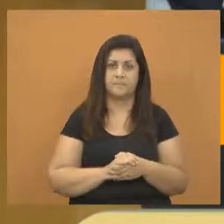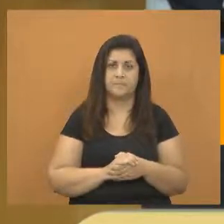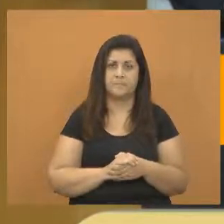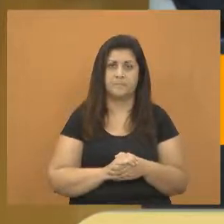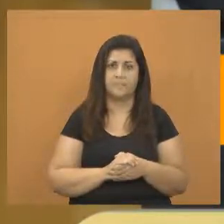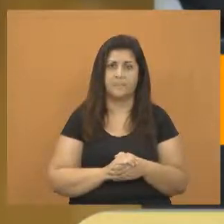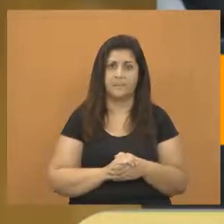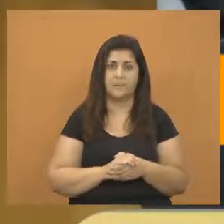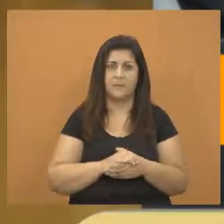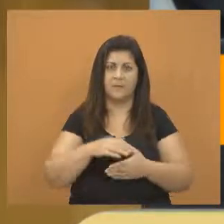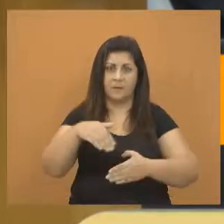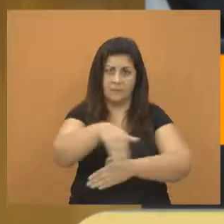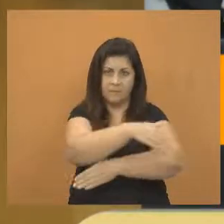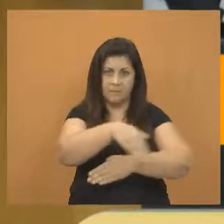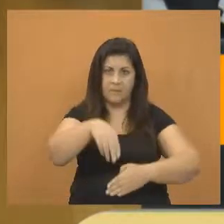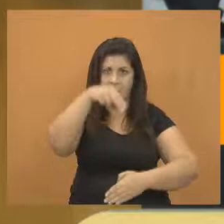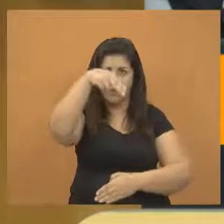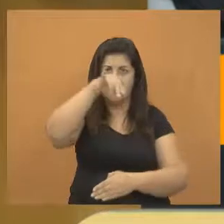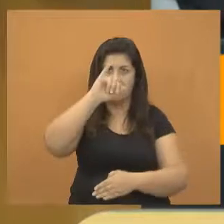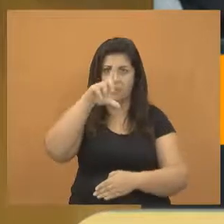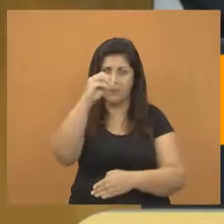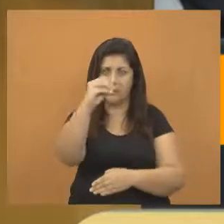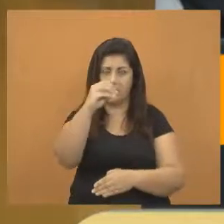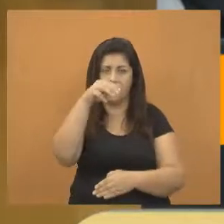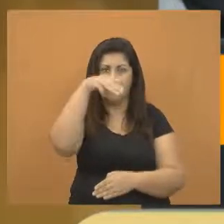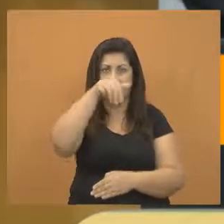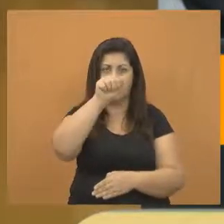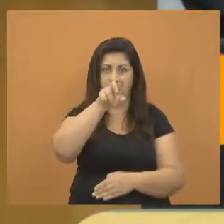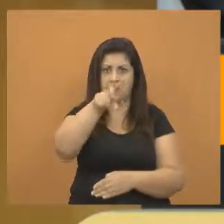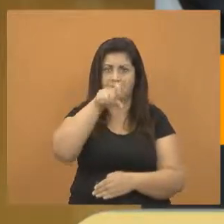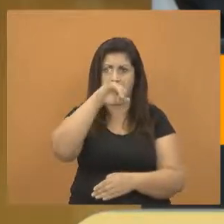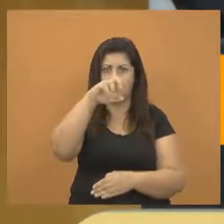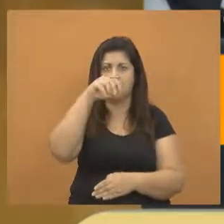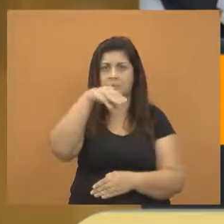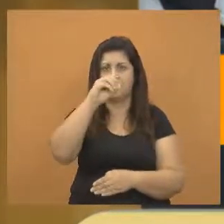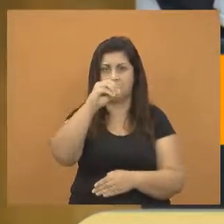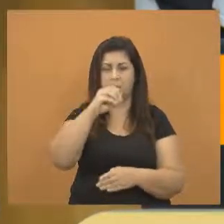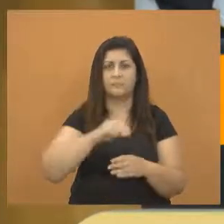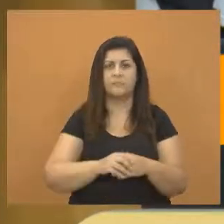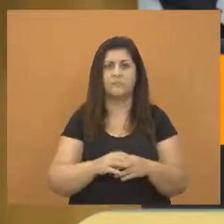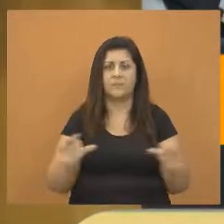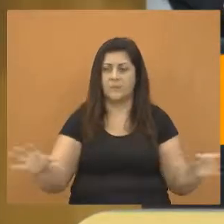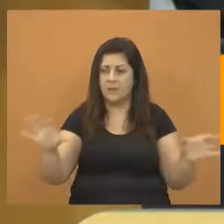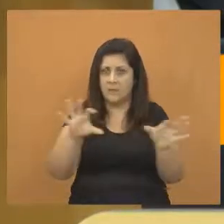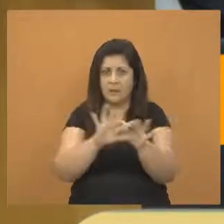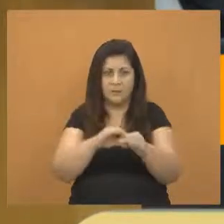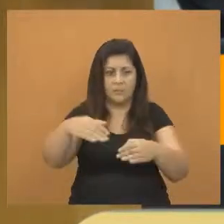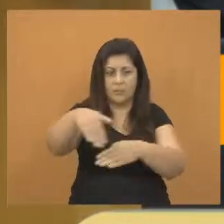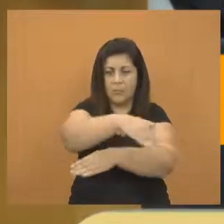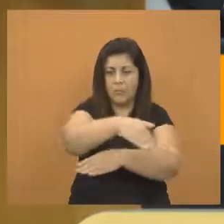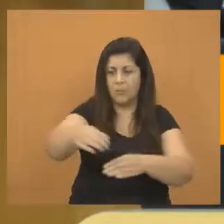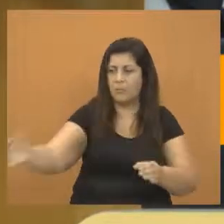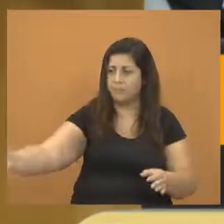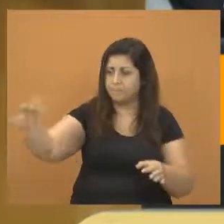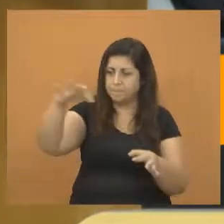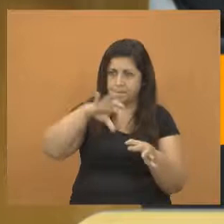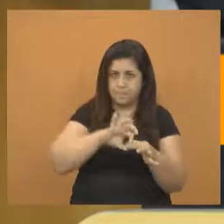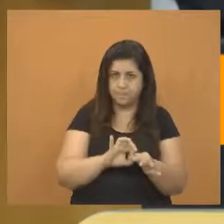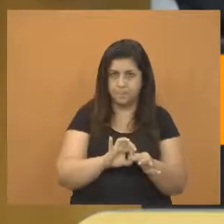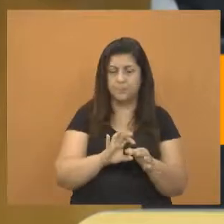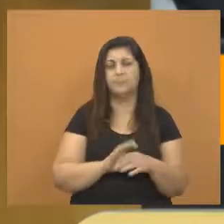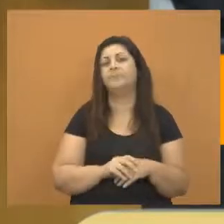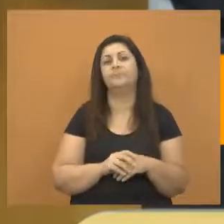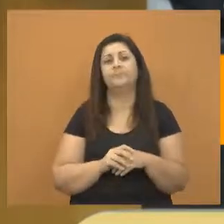do eixo Nilo Máximo, Euriales de Jesus Zerbini, ligação da José Teodoro com a rua Leopoldo Leite